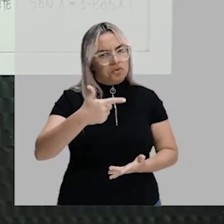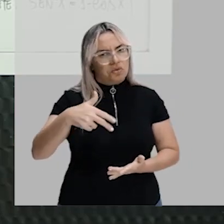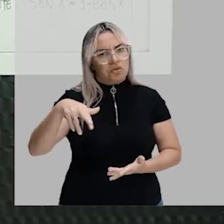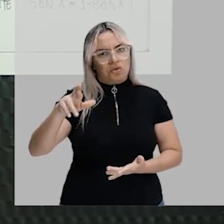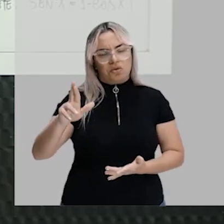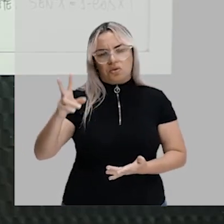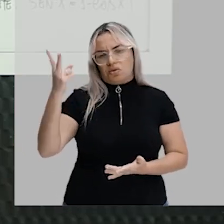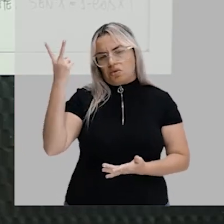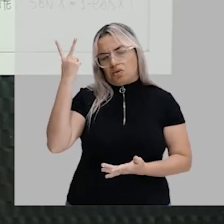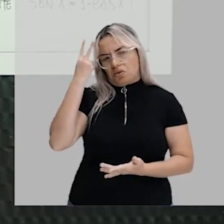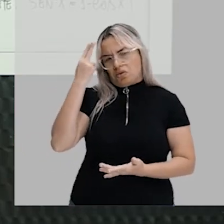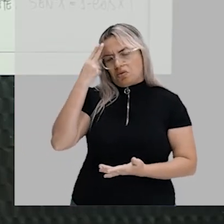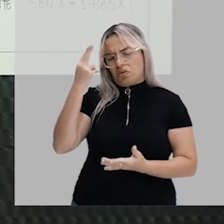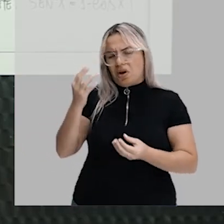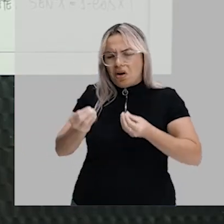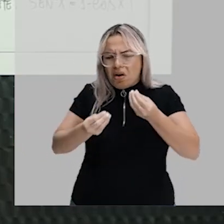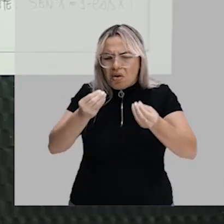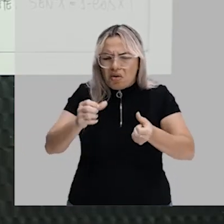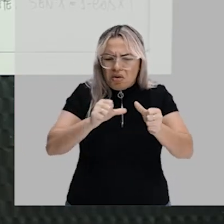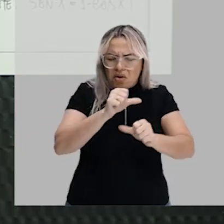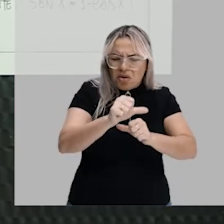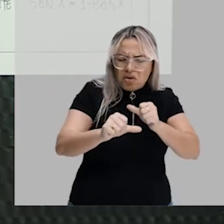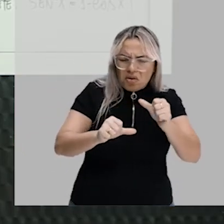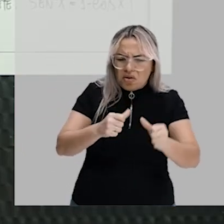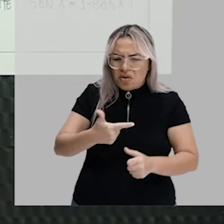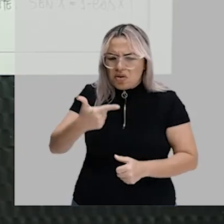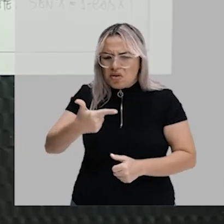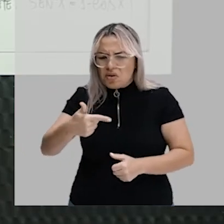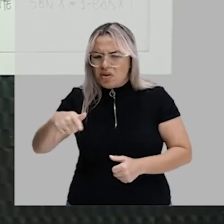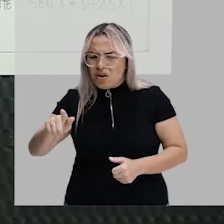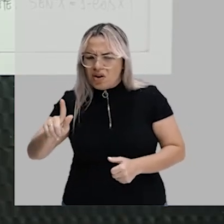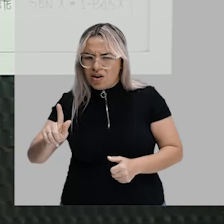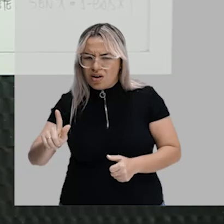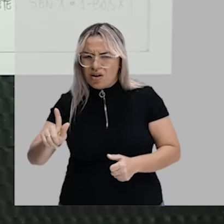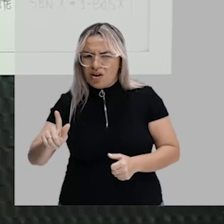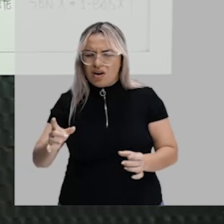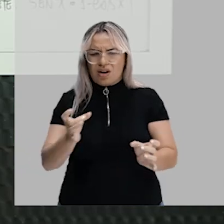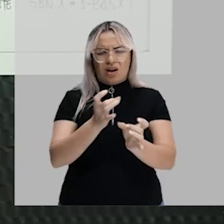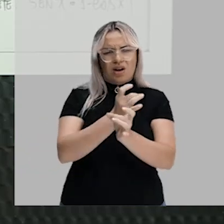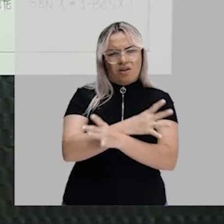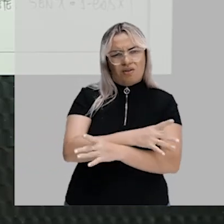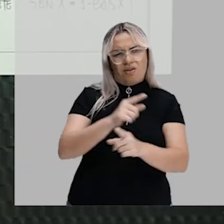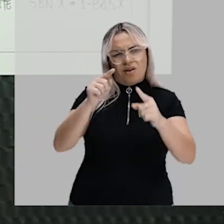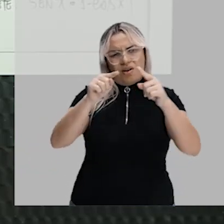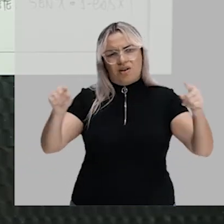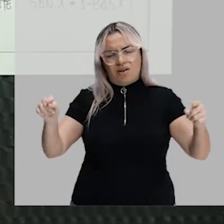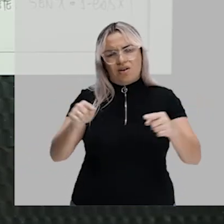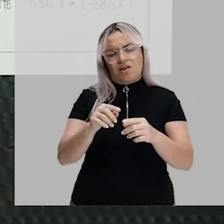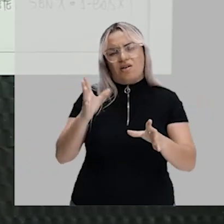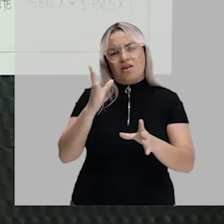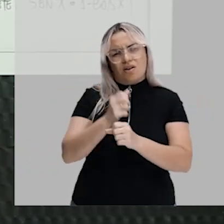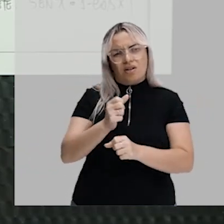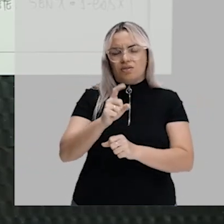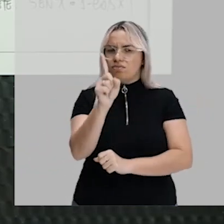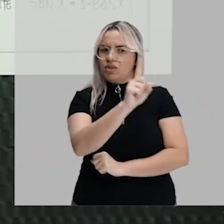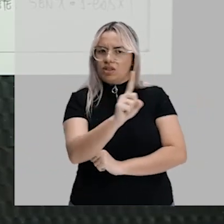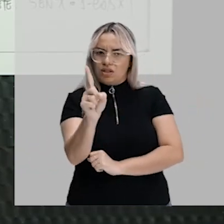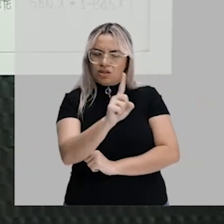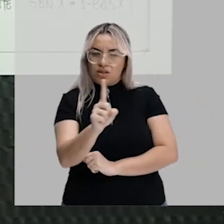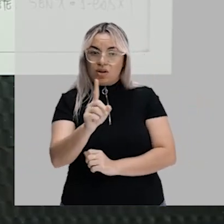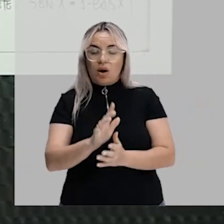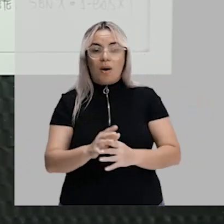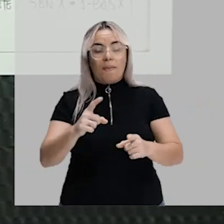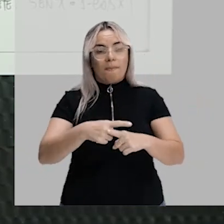ah Professor virou uma equação do segundo grau acabou a trigonometria Não mas esse valor de y aqui vai te ajudar